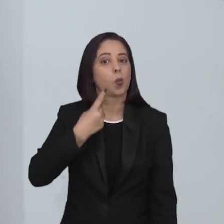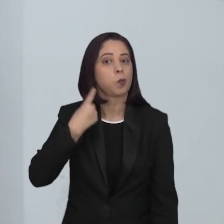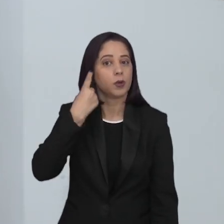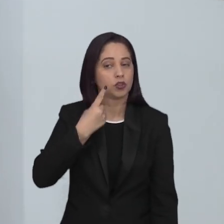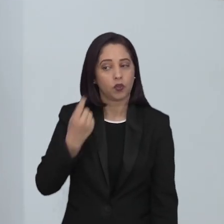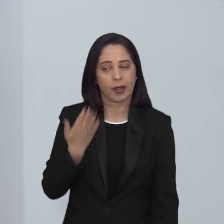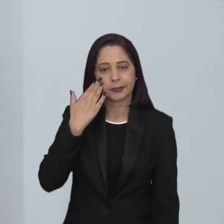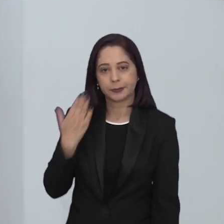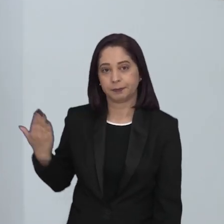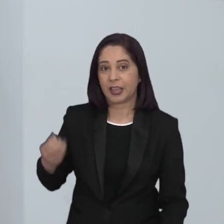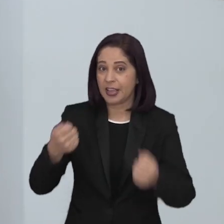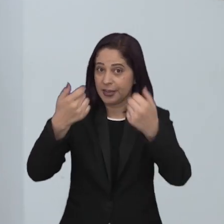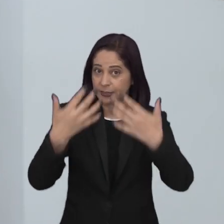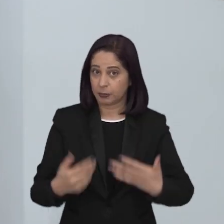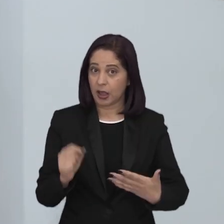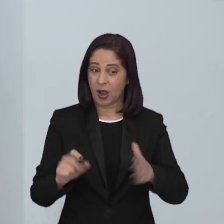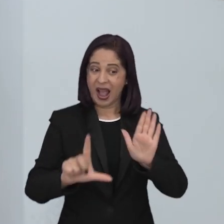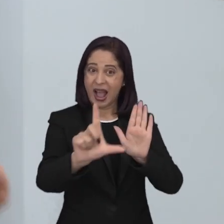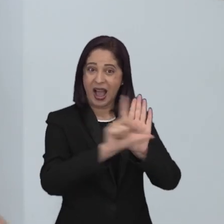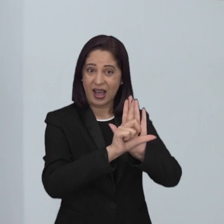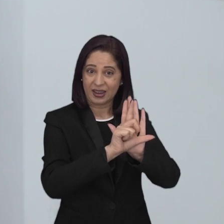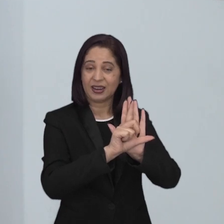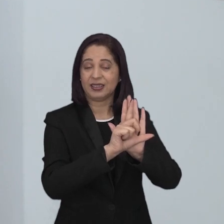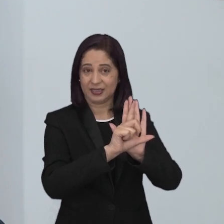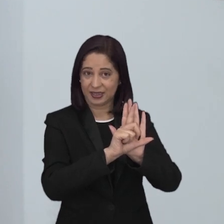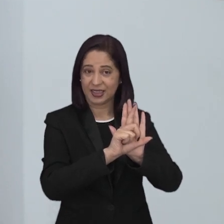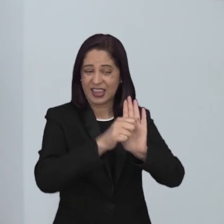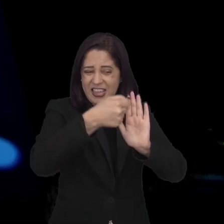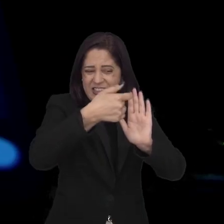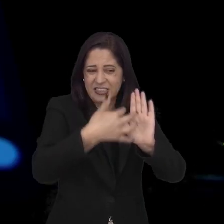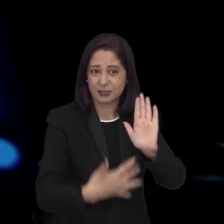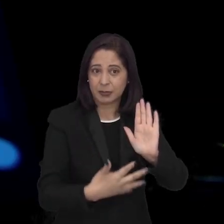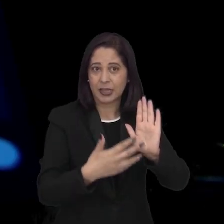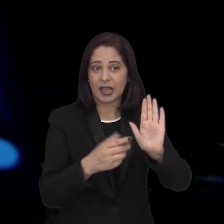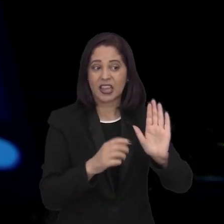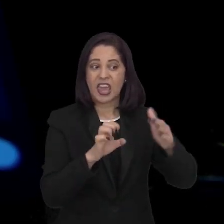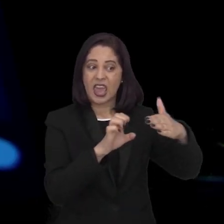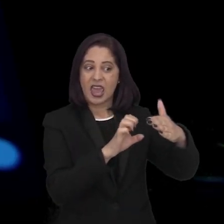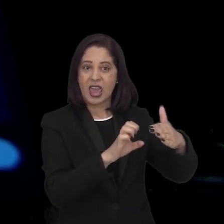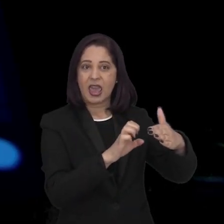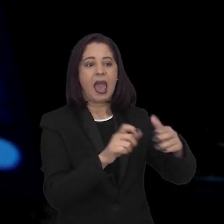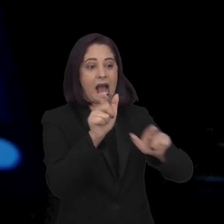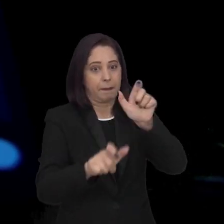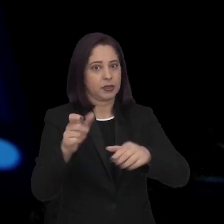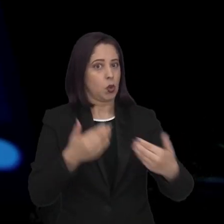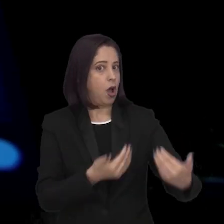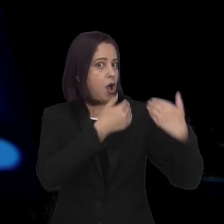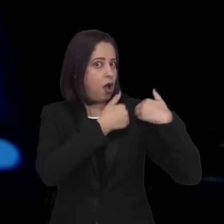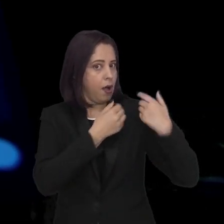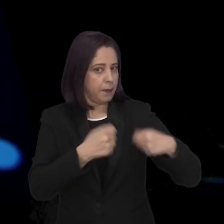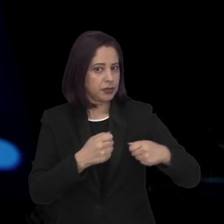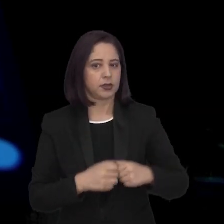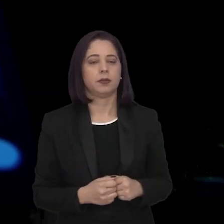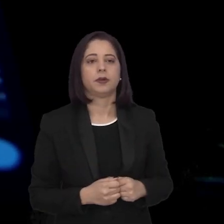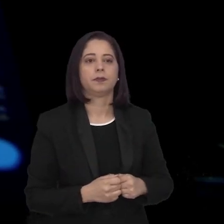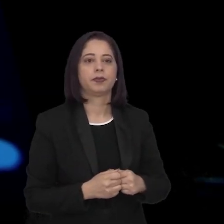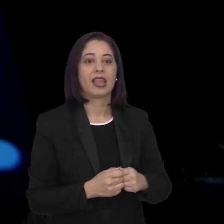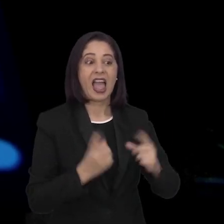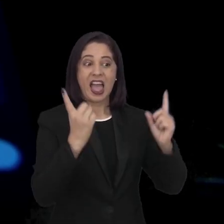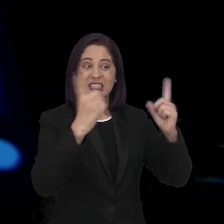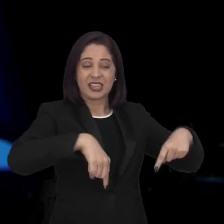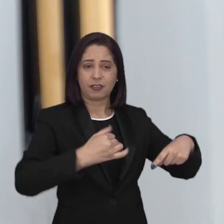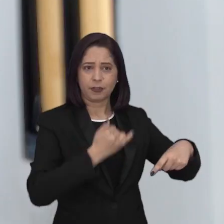esse advogado especialista em direito digital, a lei deixa claro o papel das plataformas e as responsabilidades